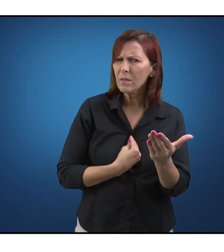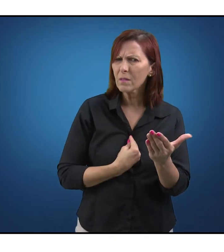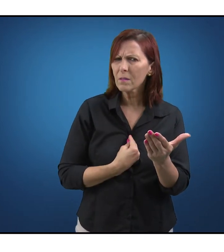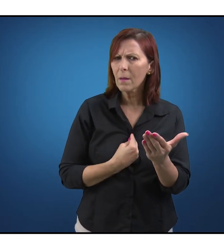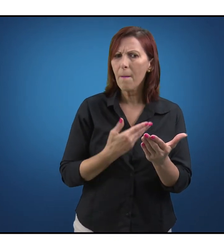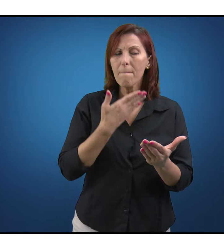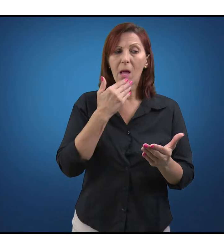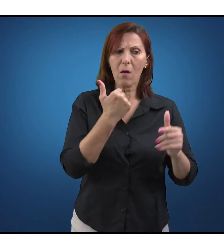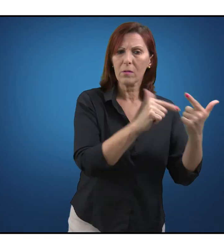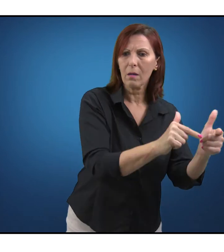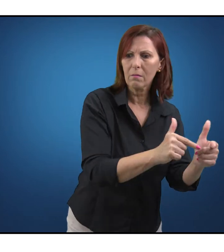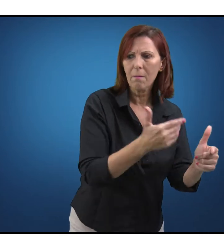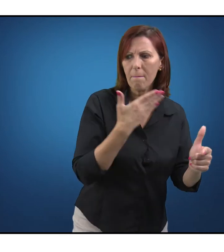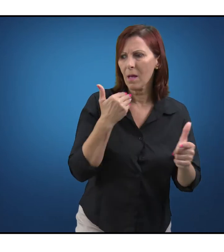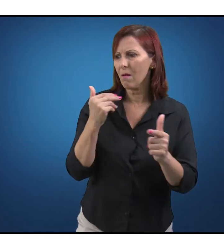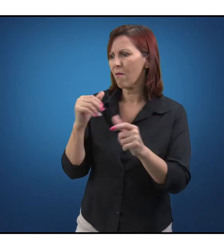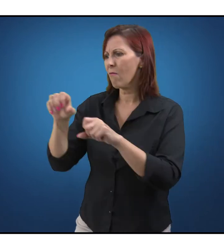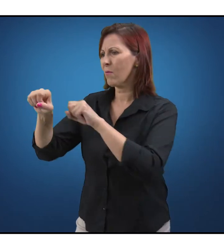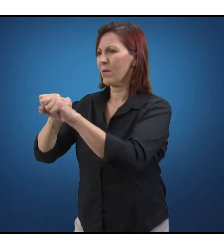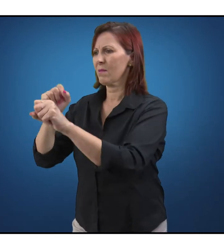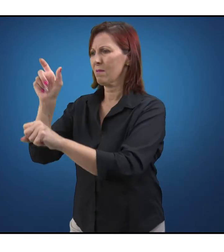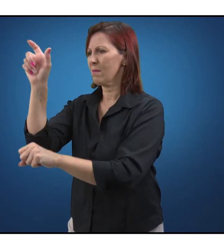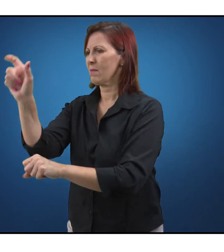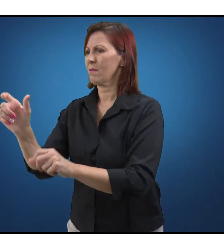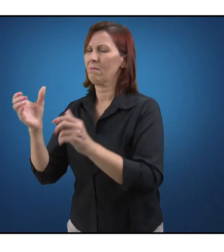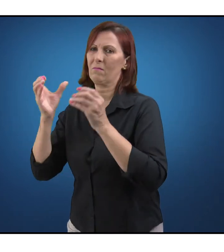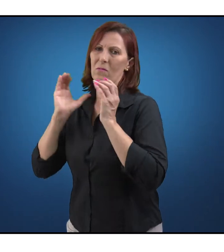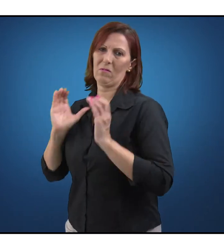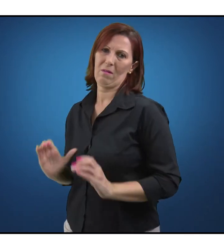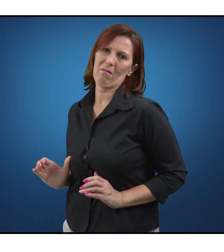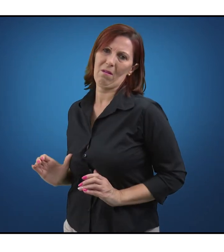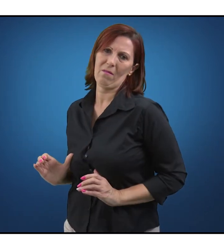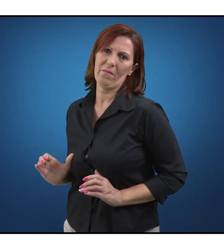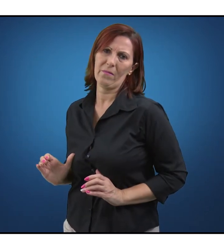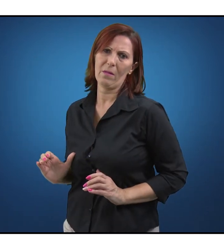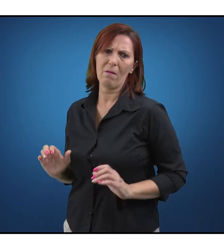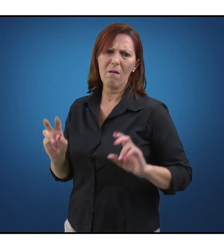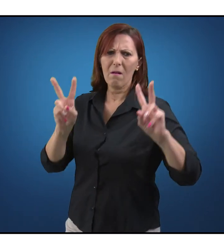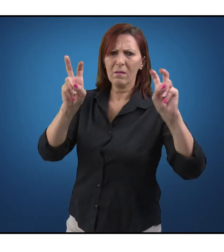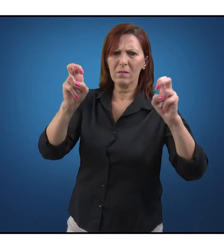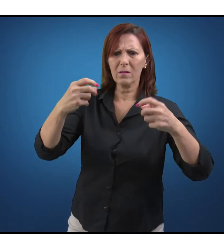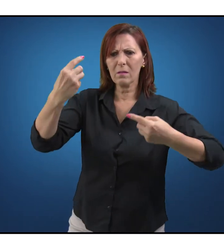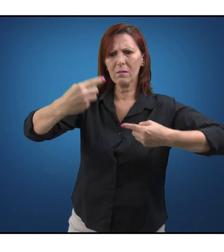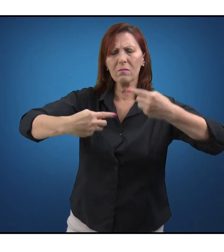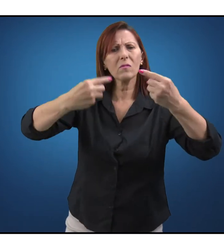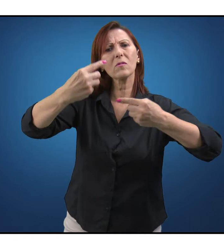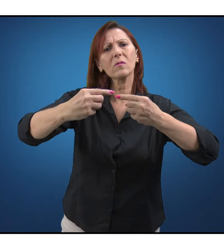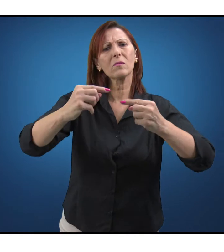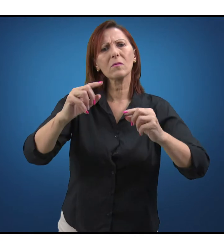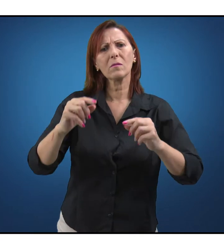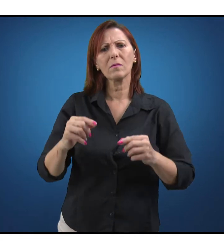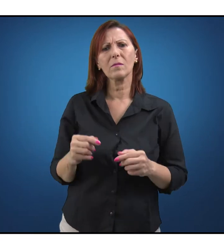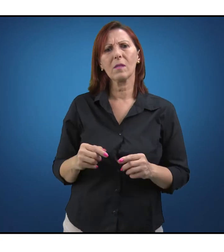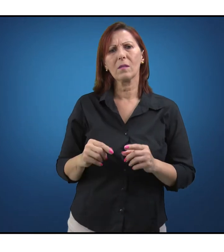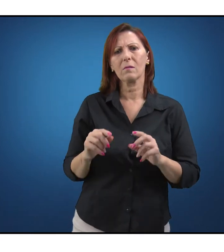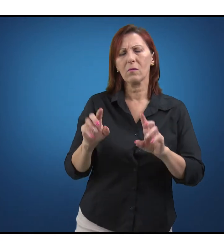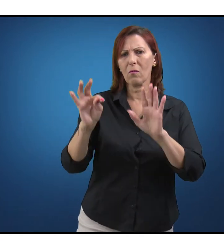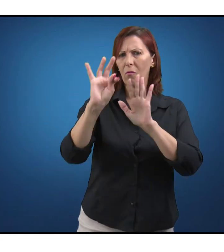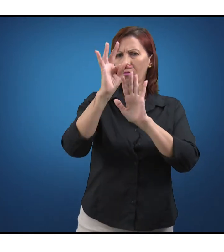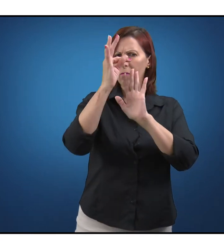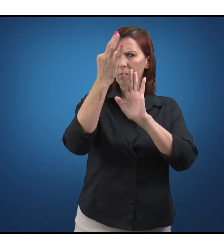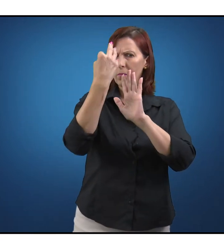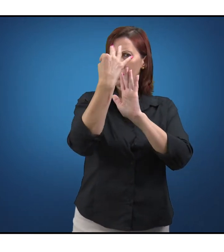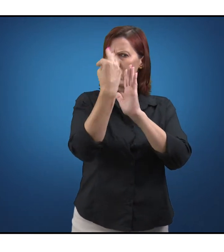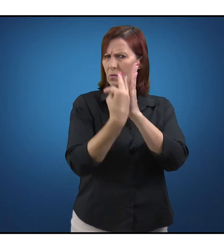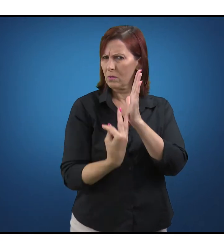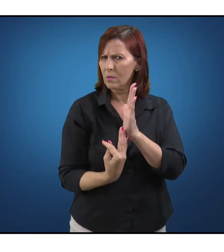ou é melhor para a formação do cidadão? Esses aspectos e tantos outros vão ser abordados com certeza nos textos que estão sugeridos